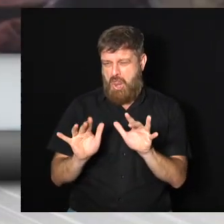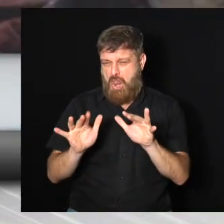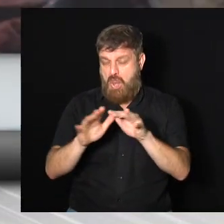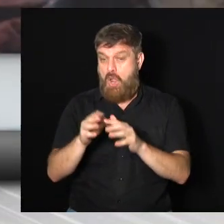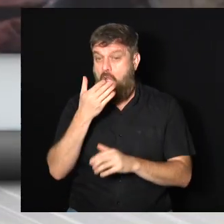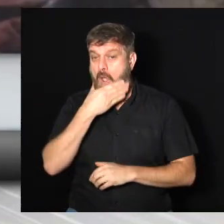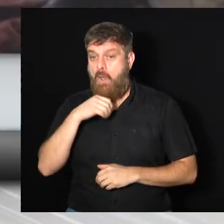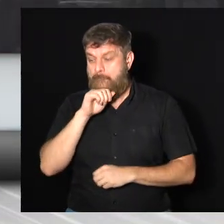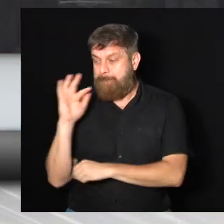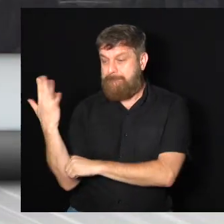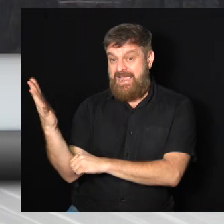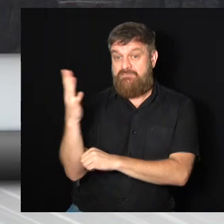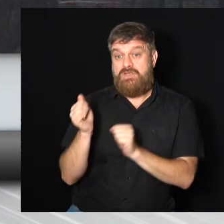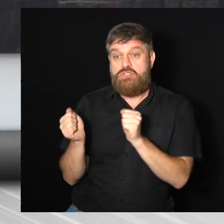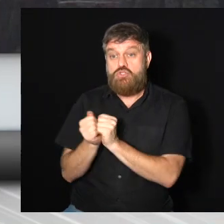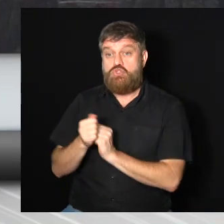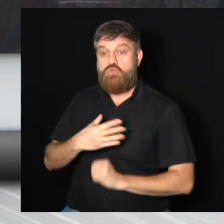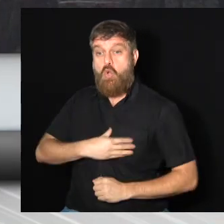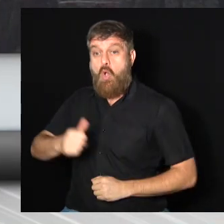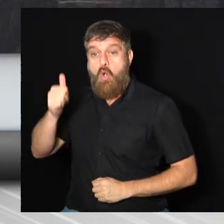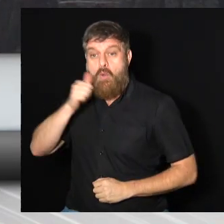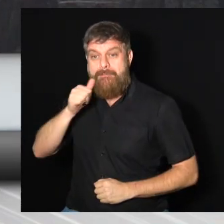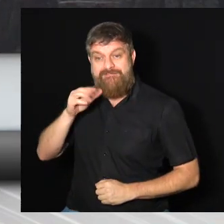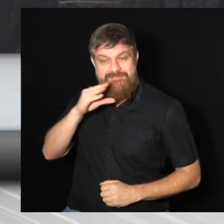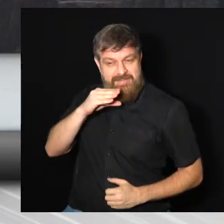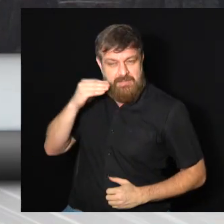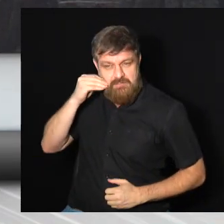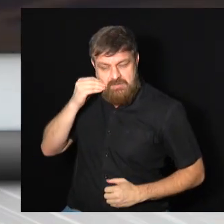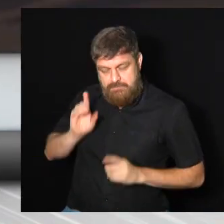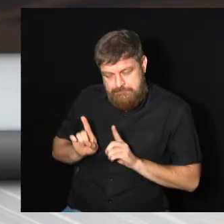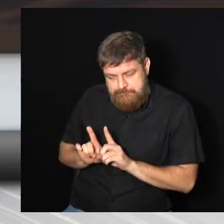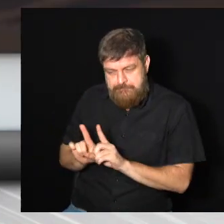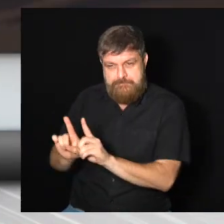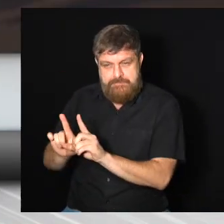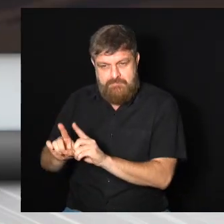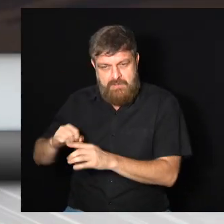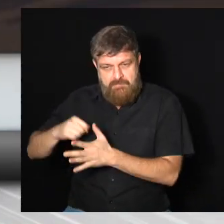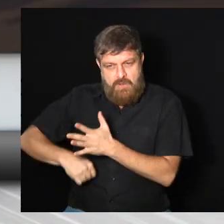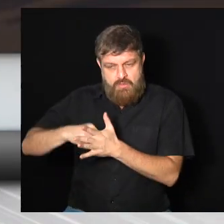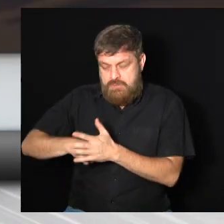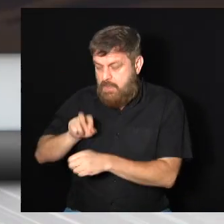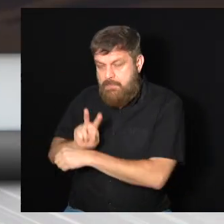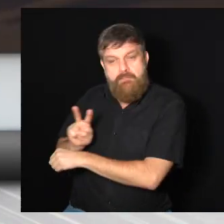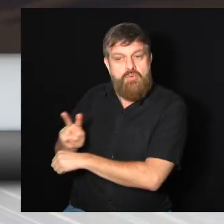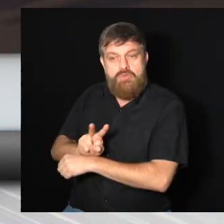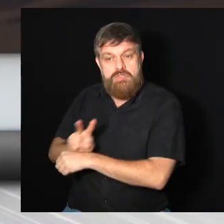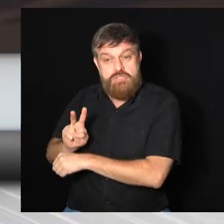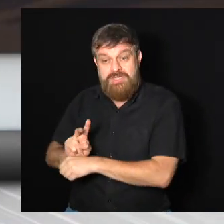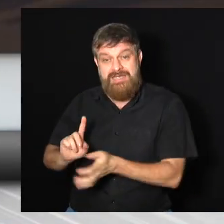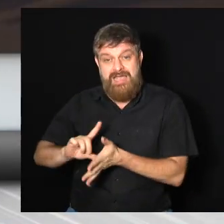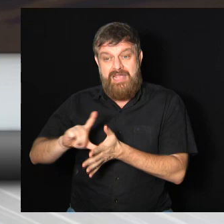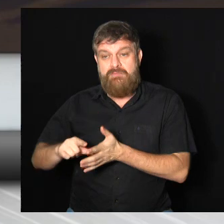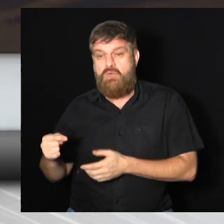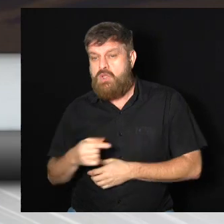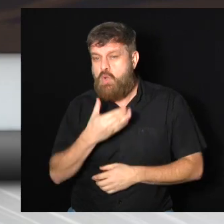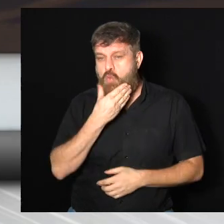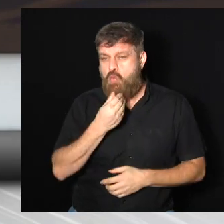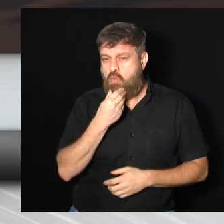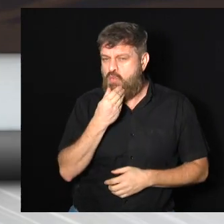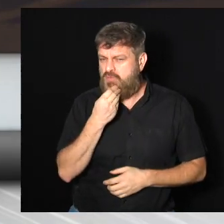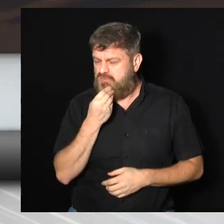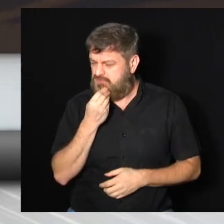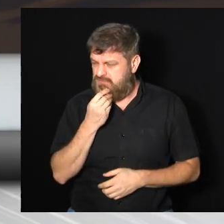vive recluso na floresta com a filha adolescente. Ele vai lutar para proteger a menina depois que um homem